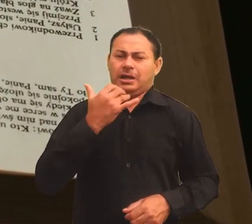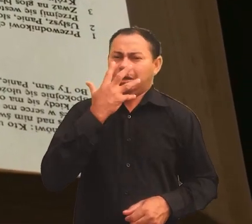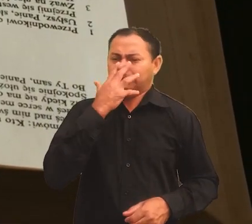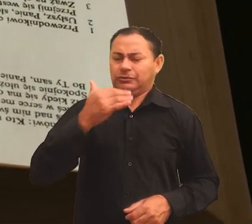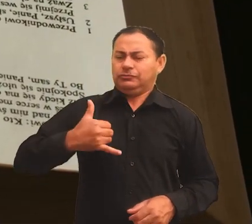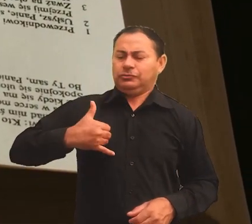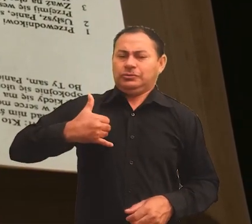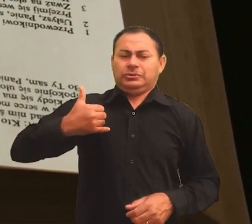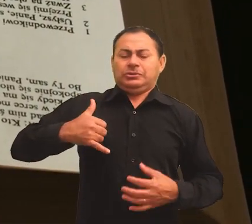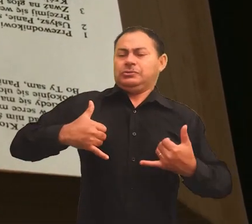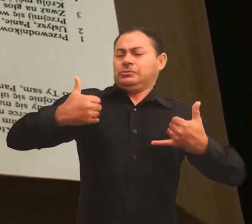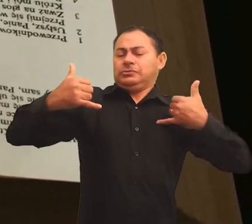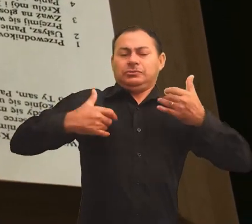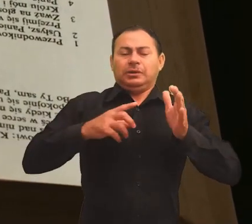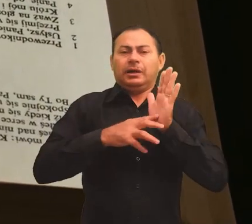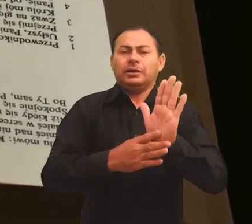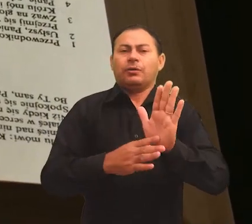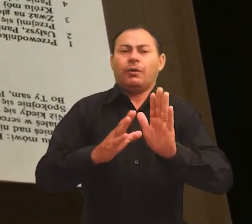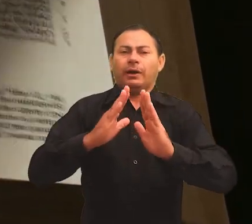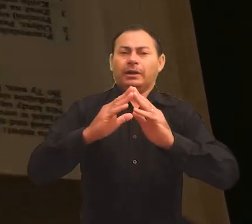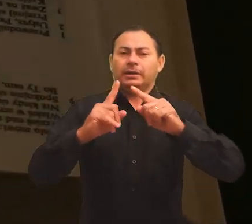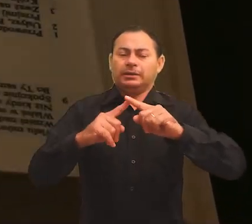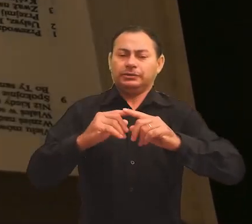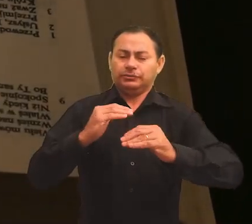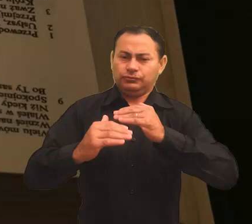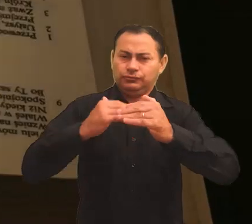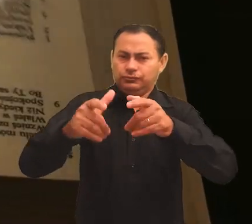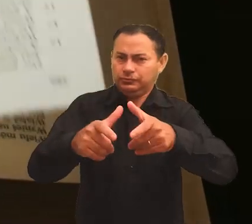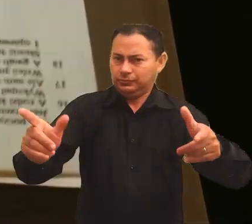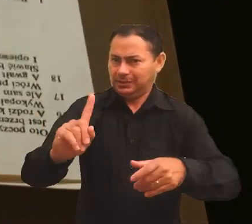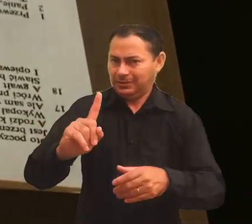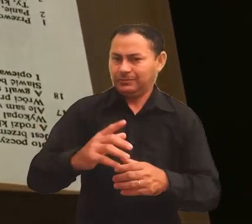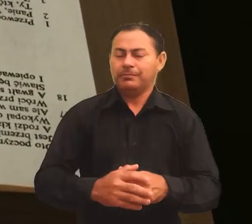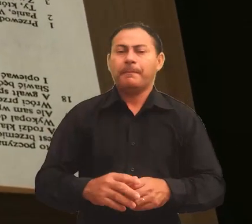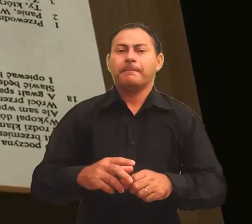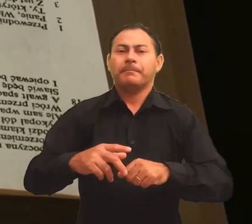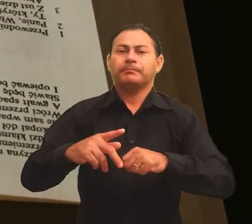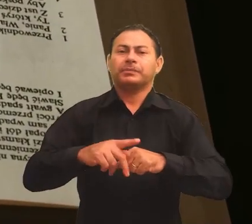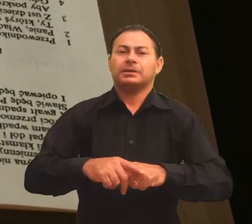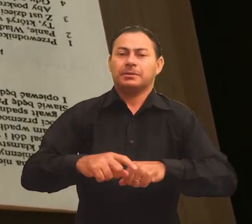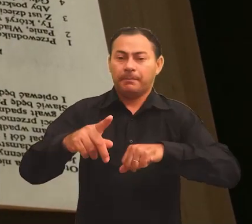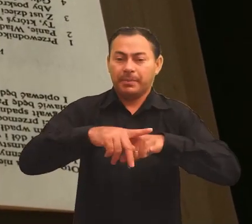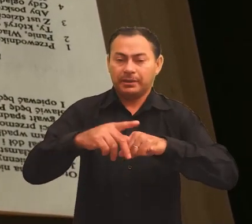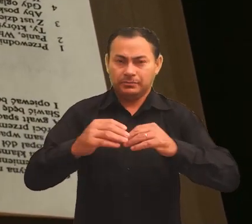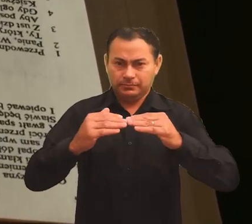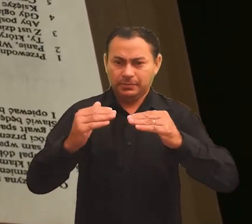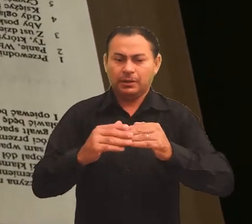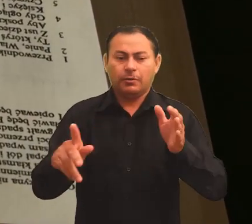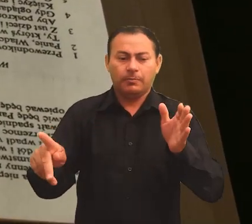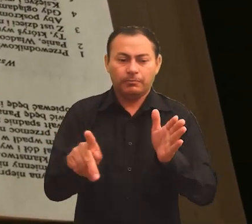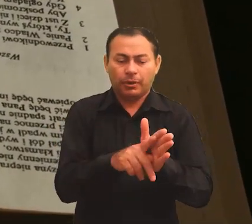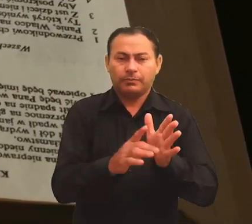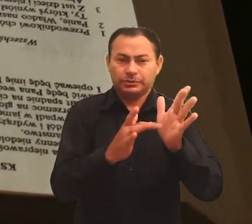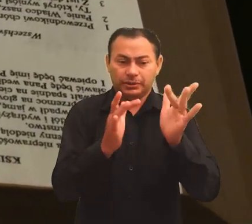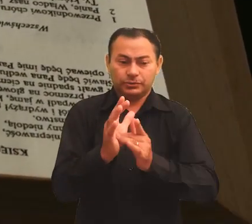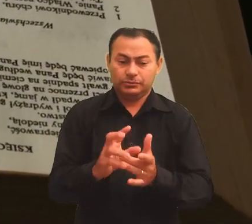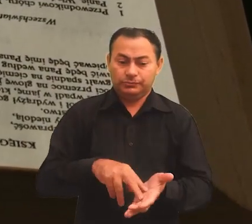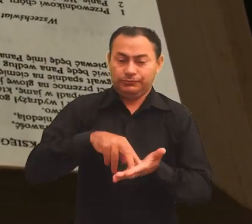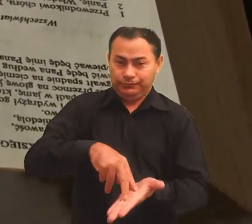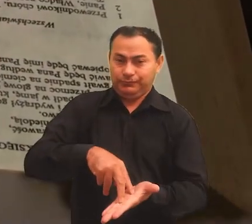o fundamento sobre o qual a igreja seria construída. De acordo com Pedro, este fundamento é o próprio